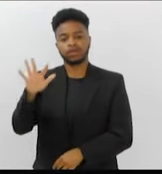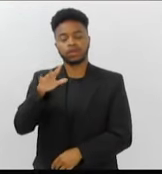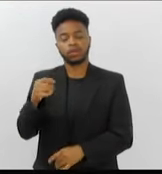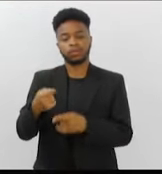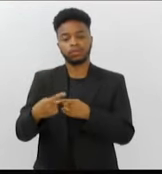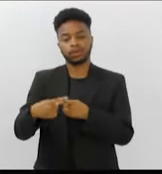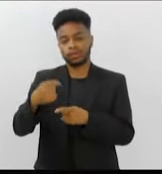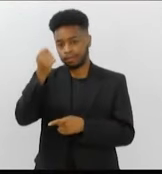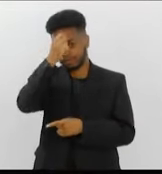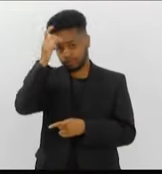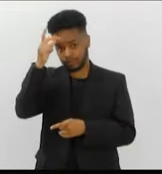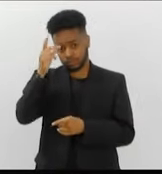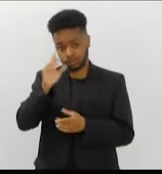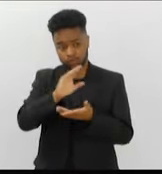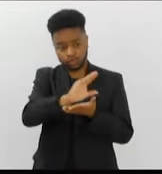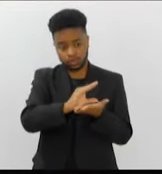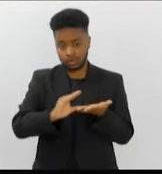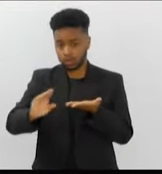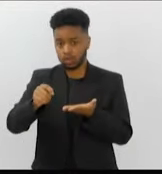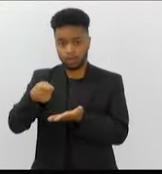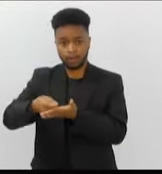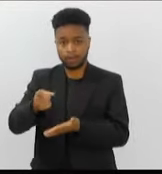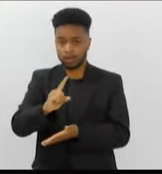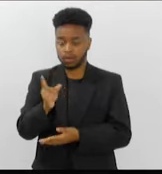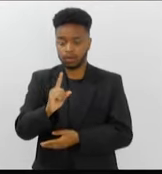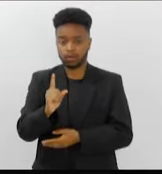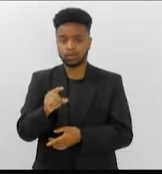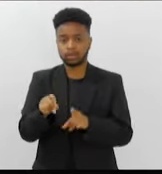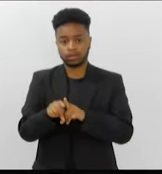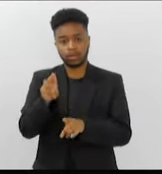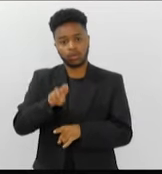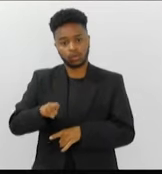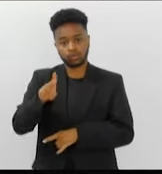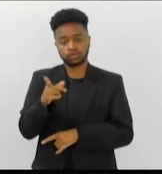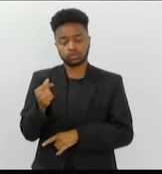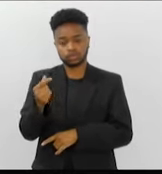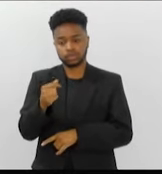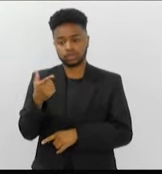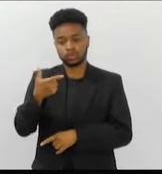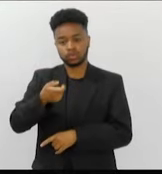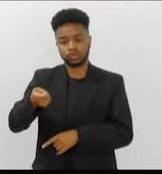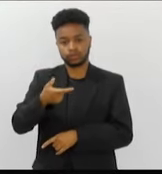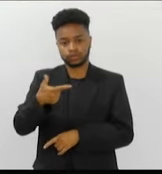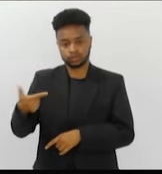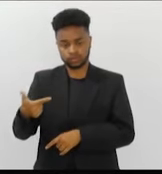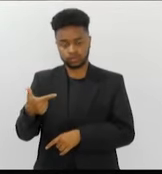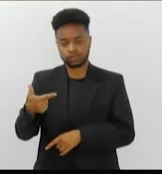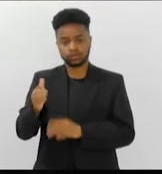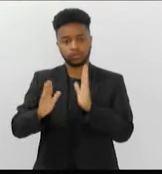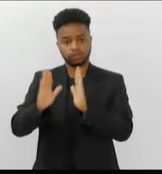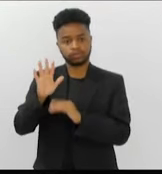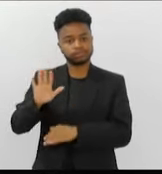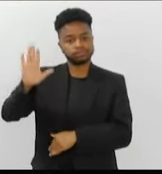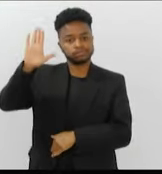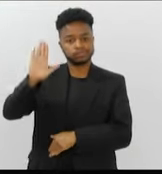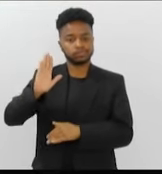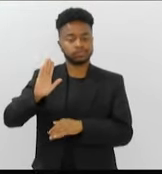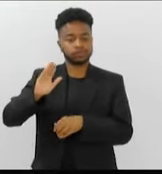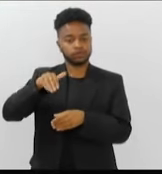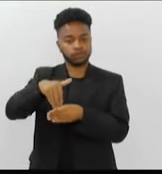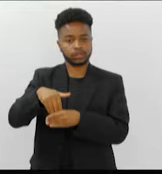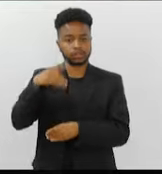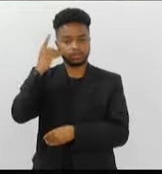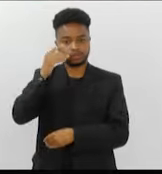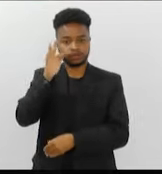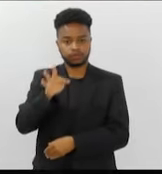não pagou, utilizando grande parte desse recurso no ano de 22 para a campanha eleitoral do deputado